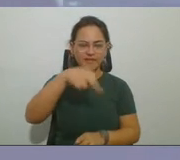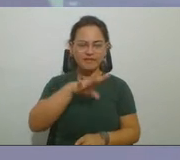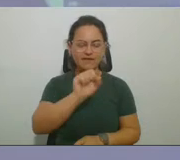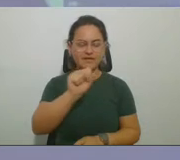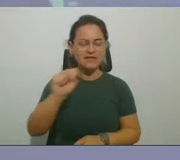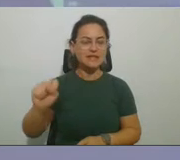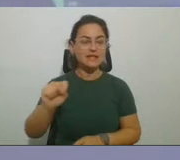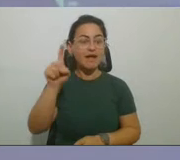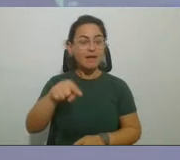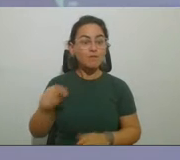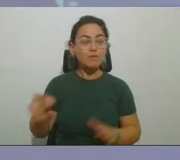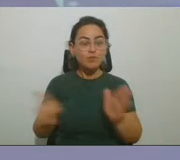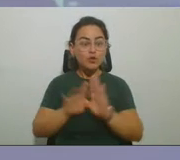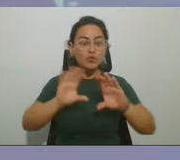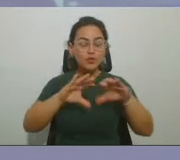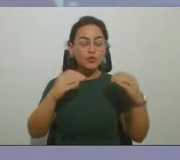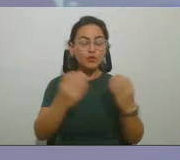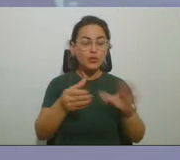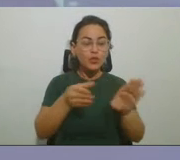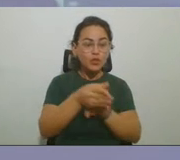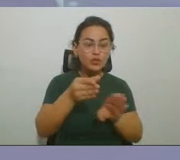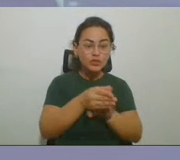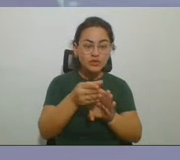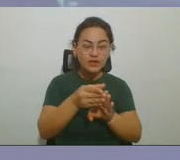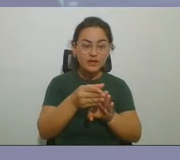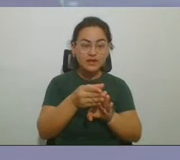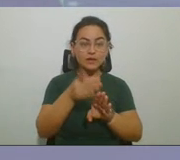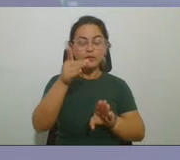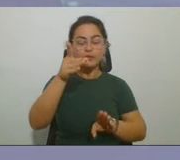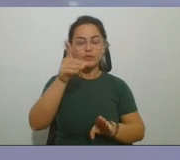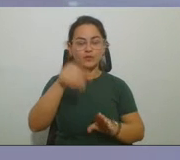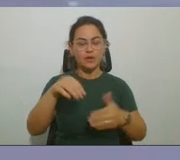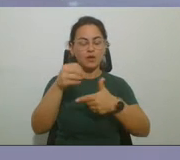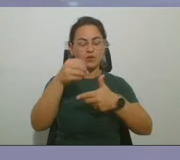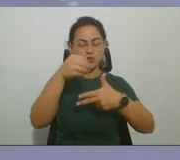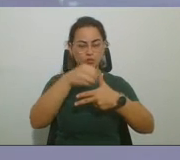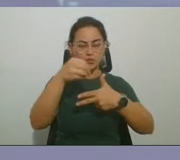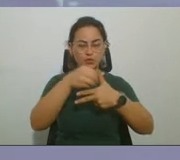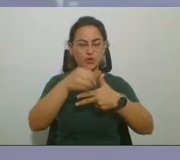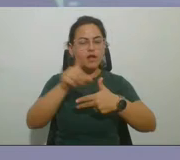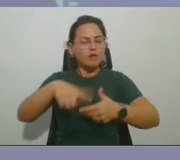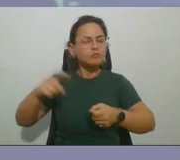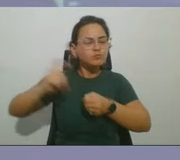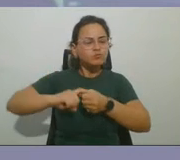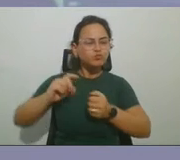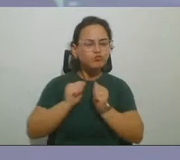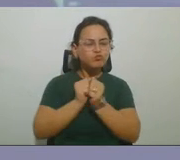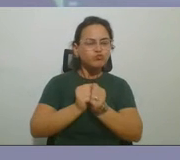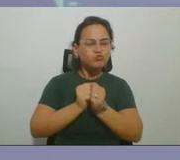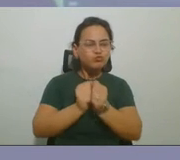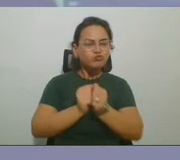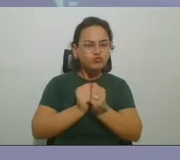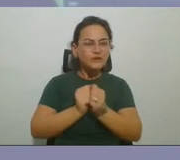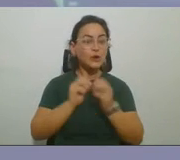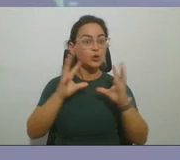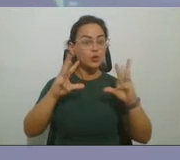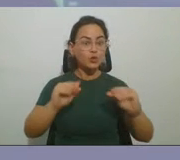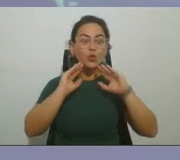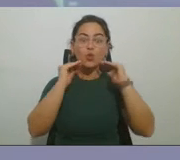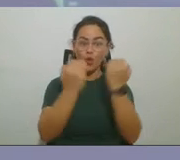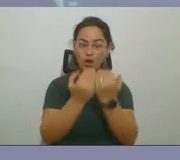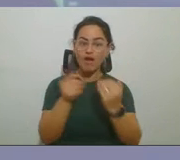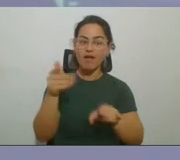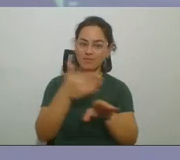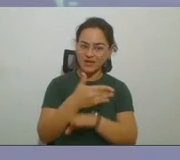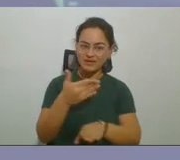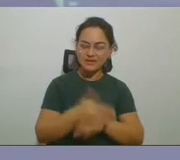Conselho Editorial da Unesc, da editora da Unesc, nossa parceira em todas as edições. A